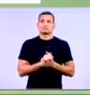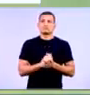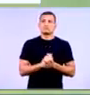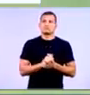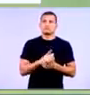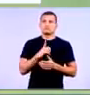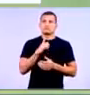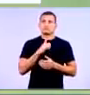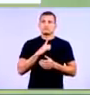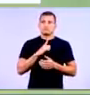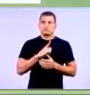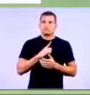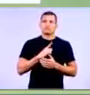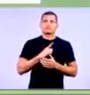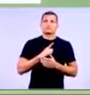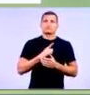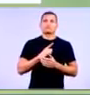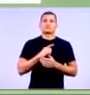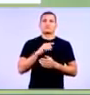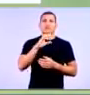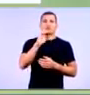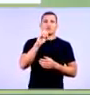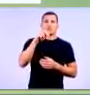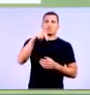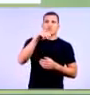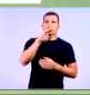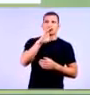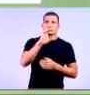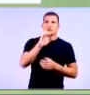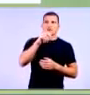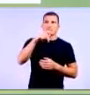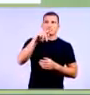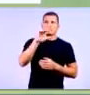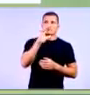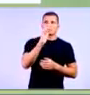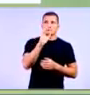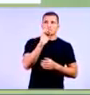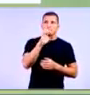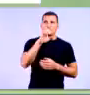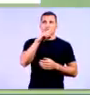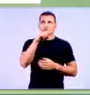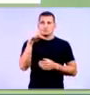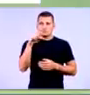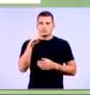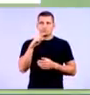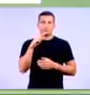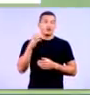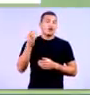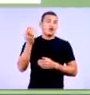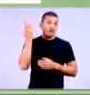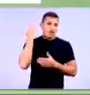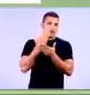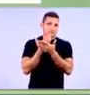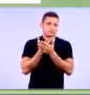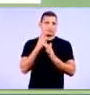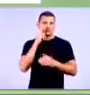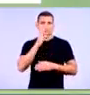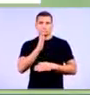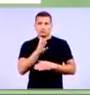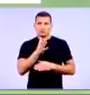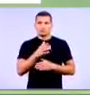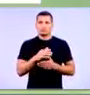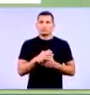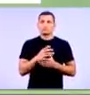de EAD que nós vimos na última aula. Nós vamos ver hoje as metodologias. Nós vimos já algumas